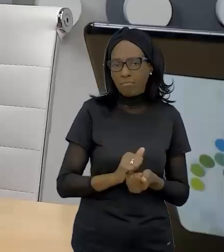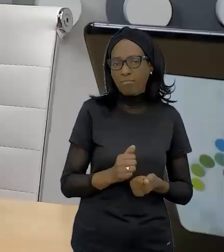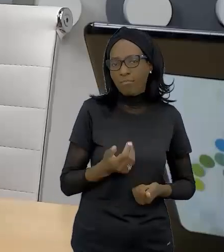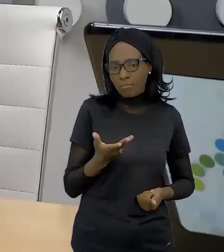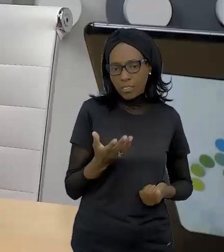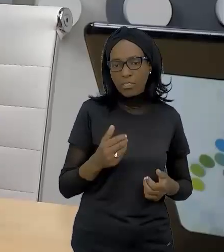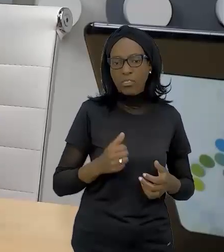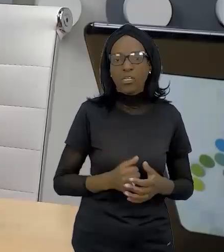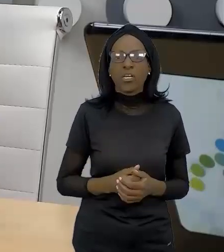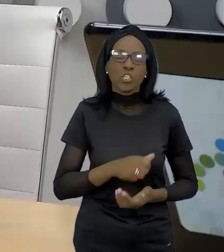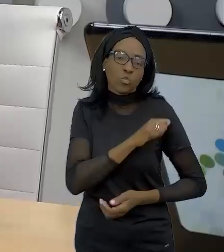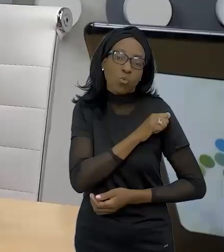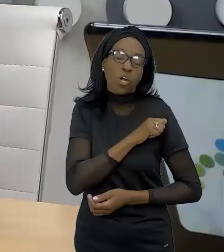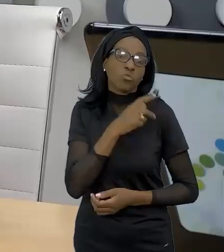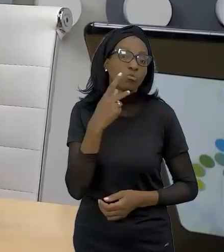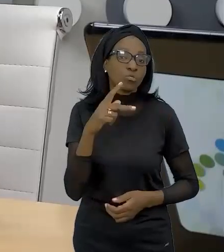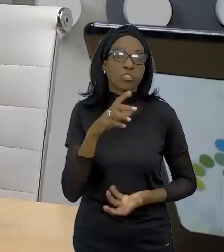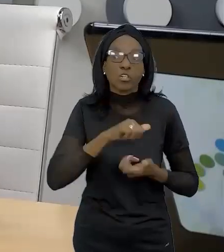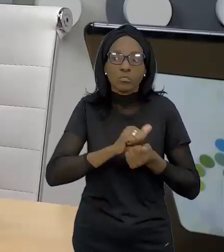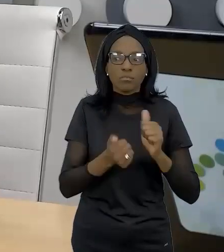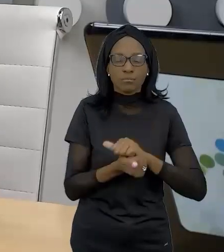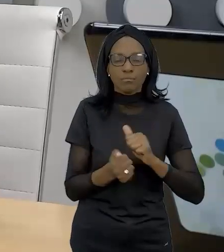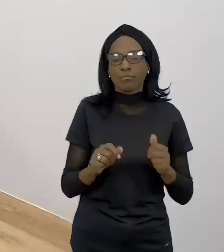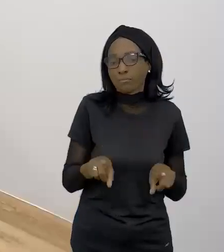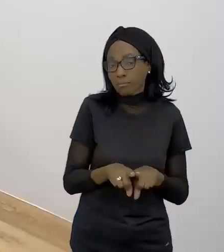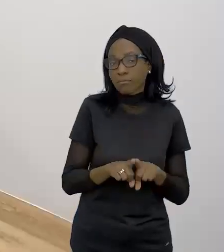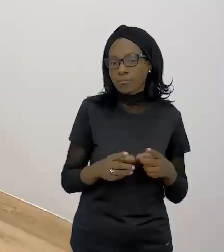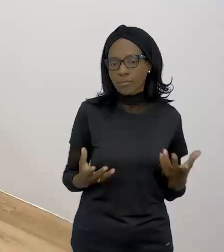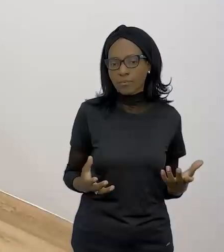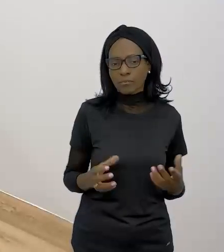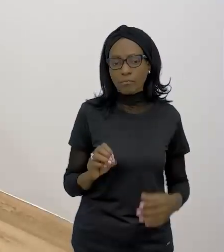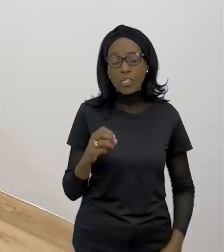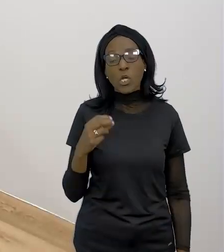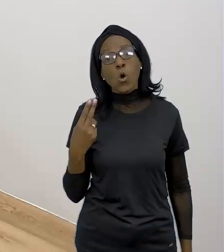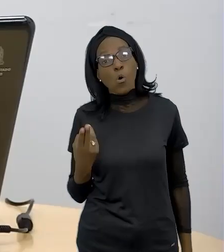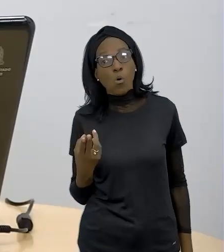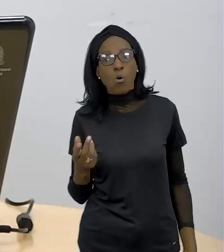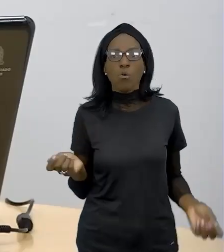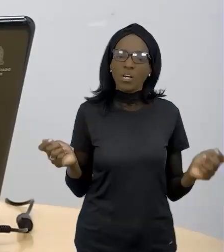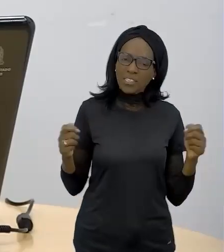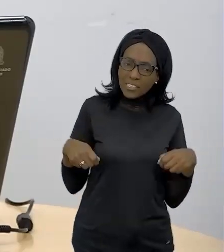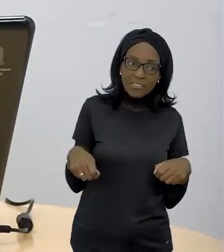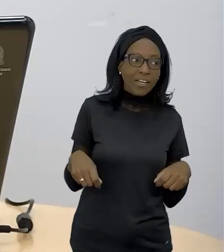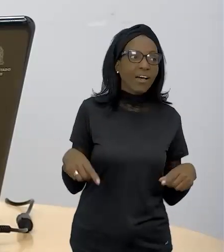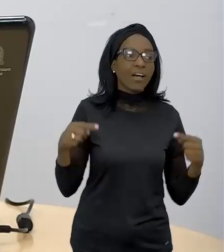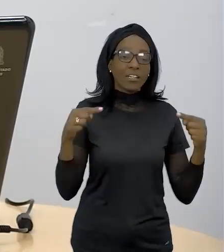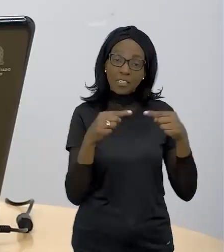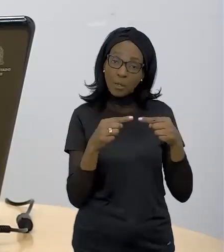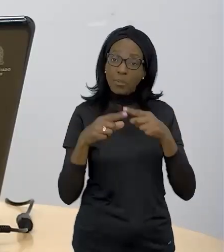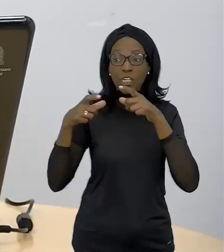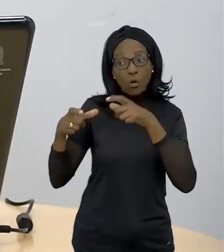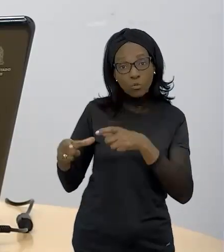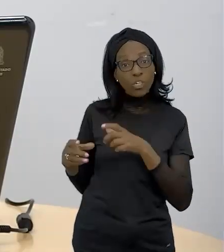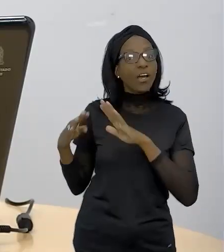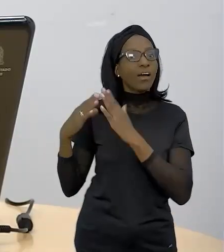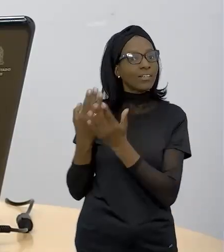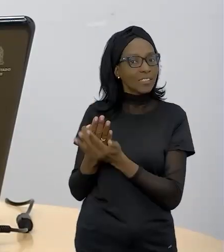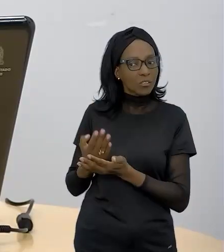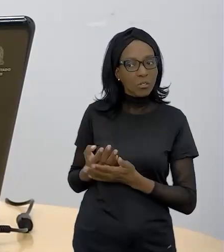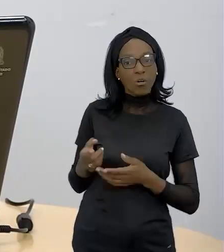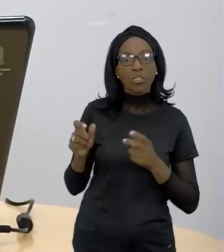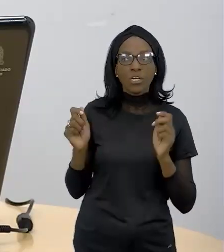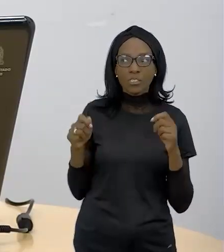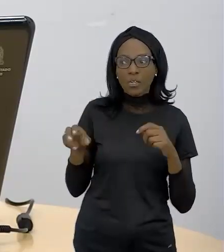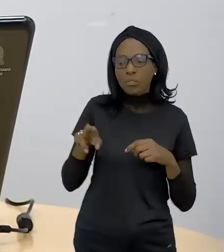e o estudante de vocês se identificam, né? Ou aquela que dá para fazer dentro do ambiente de escolar. Eu gostava de usar